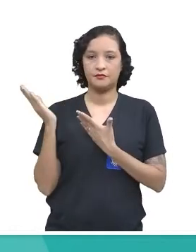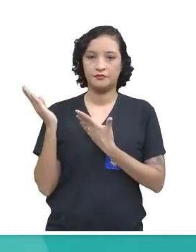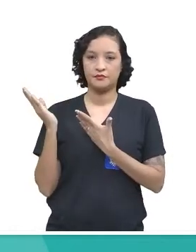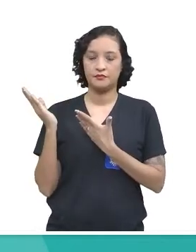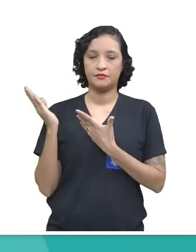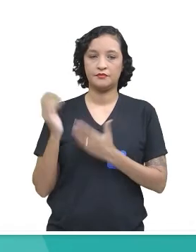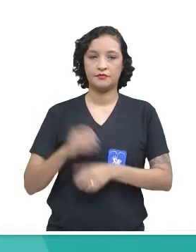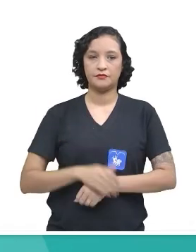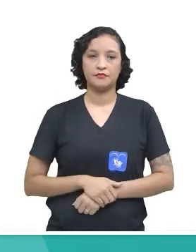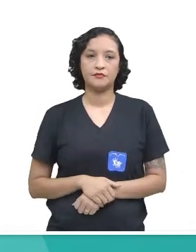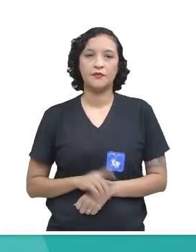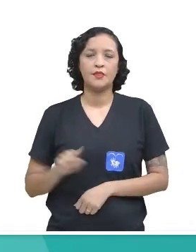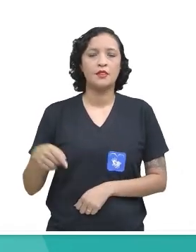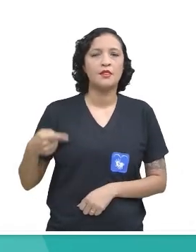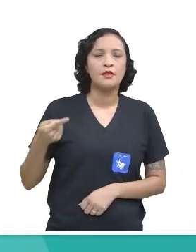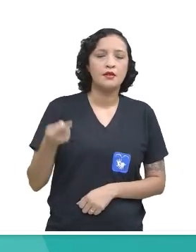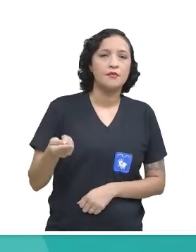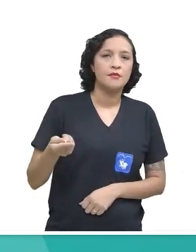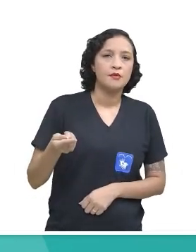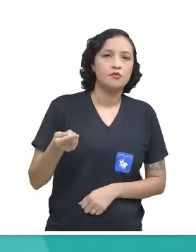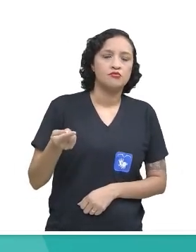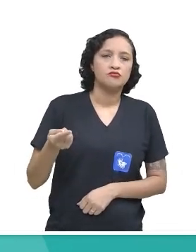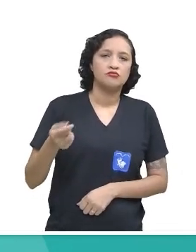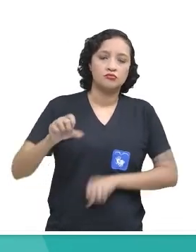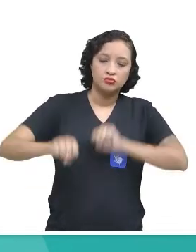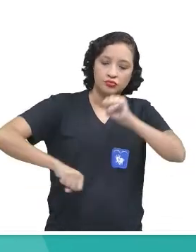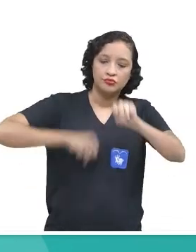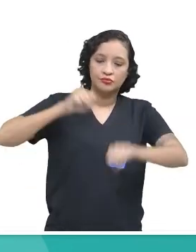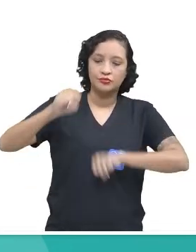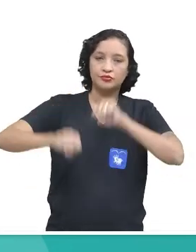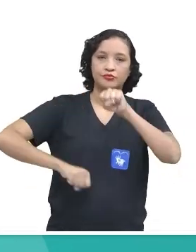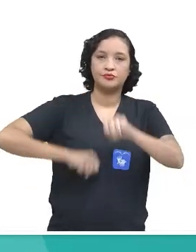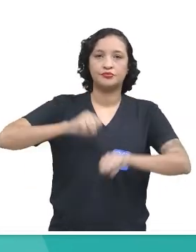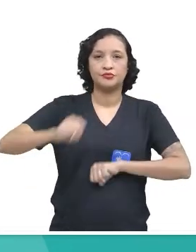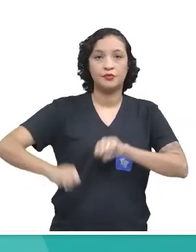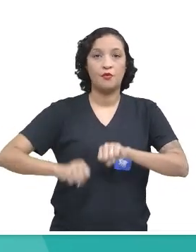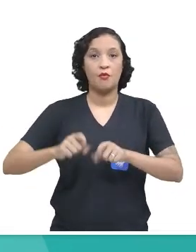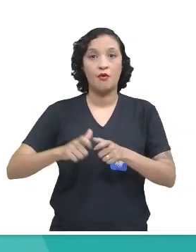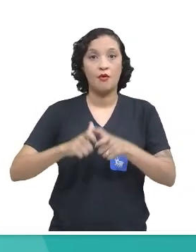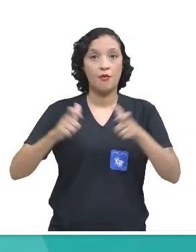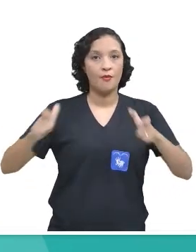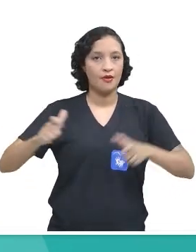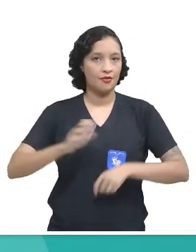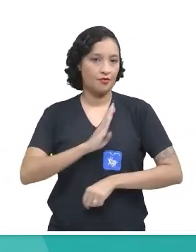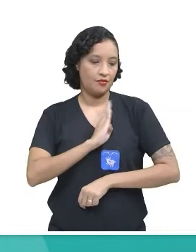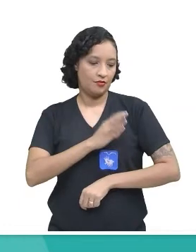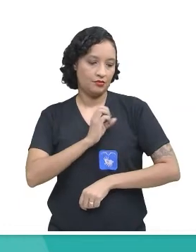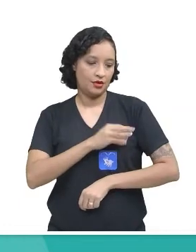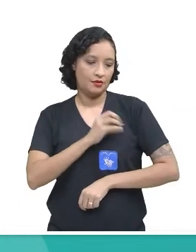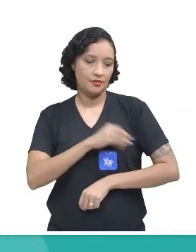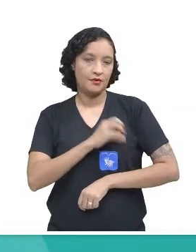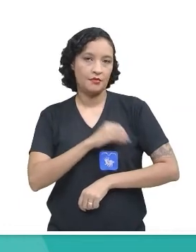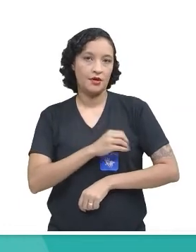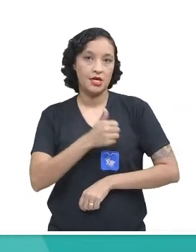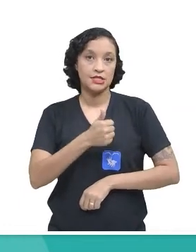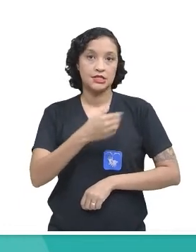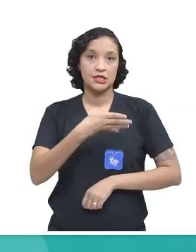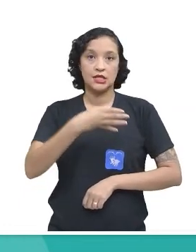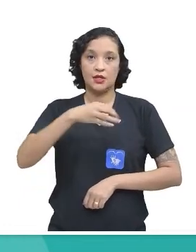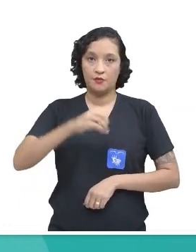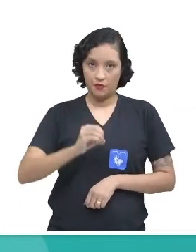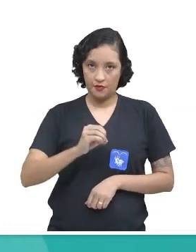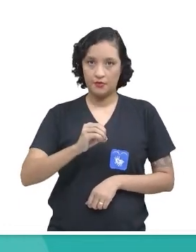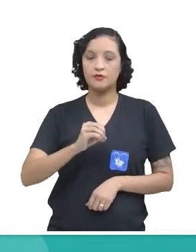momento. Depois que ela faz aí o treinamento dela, né? A frequência dela passa para